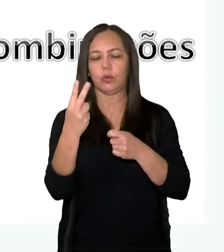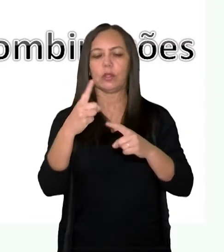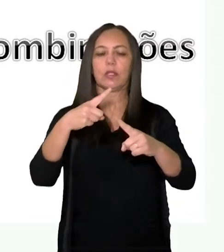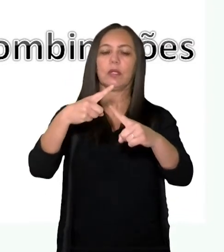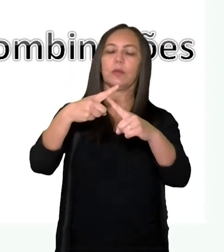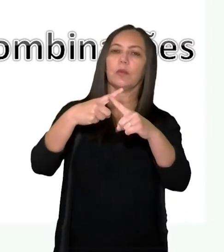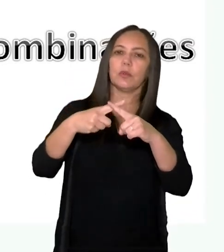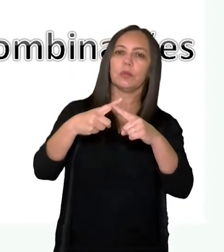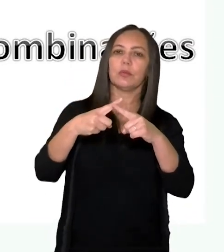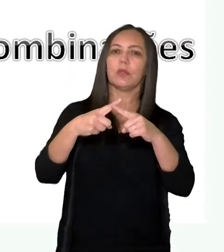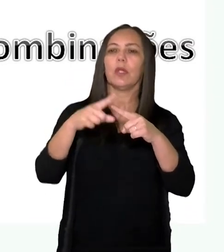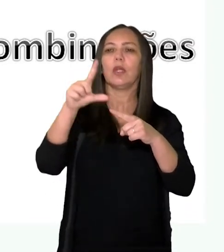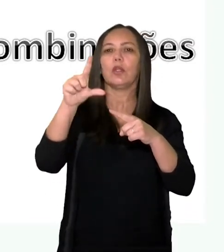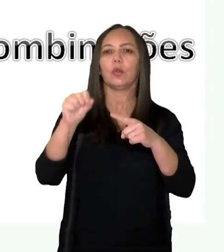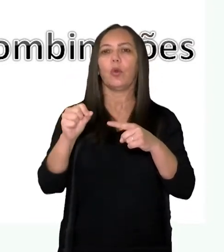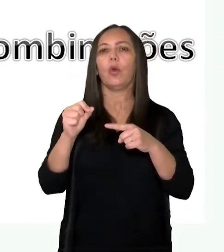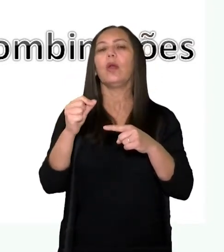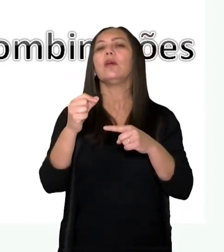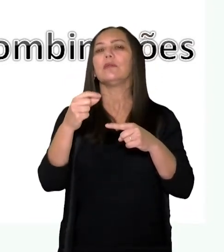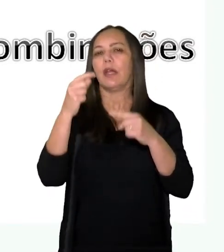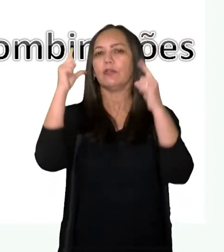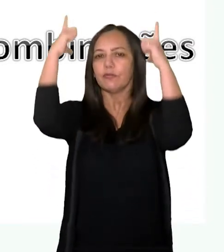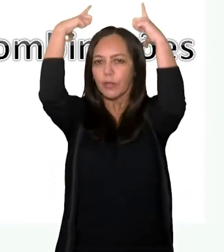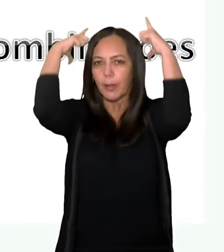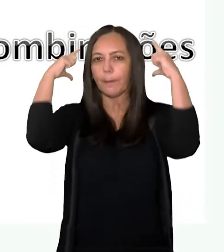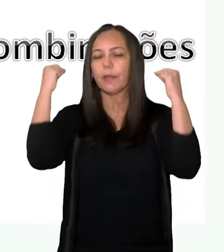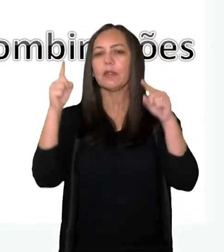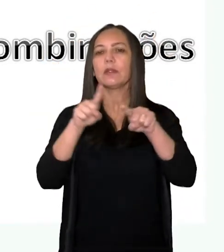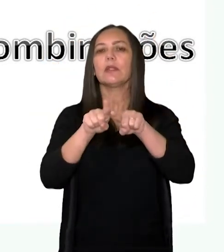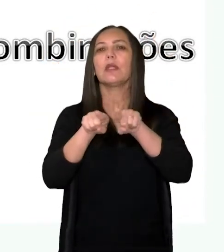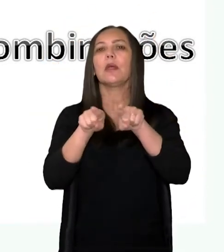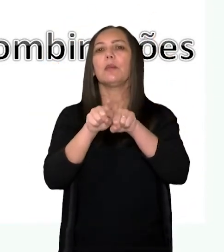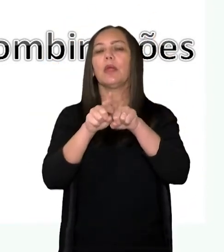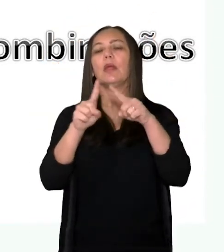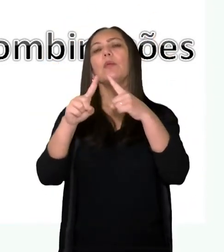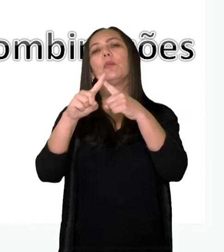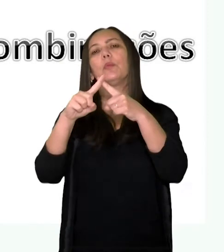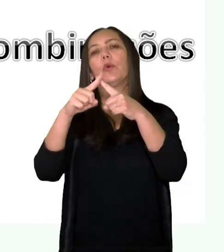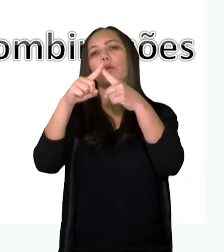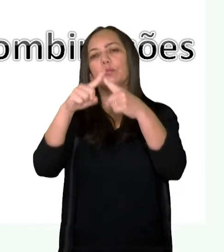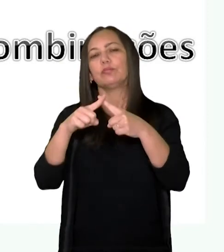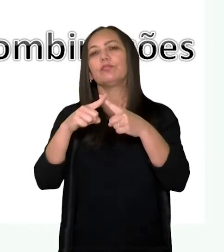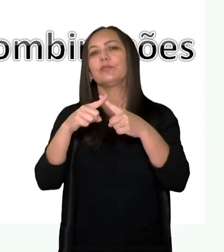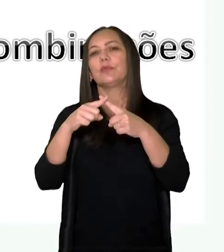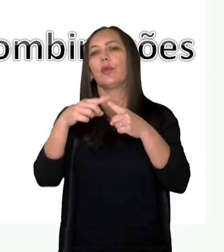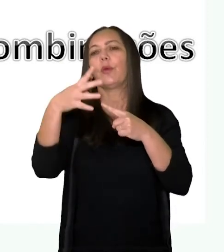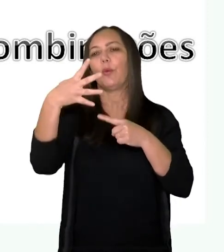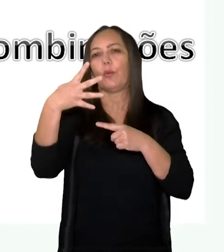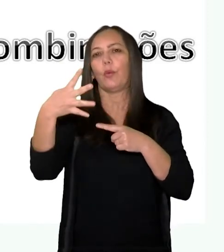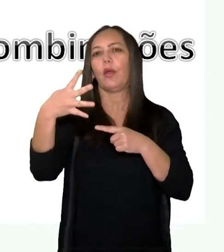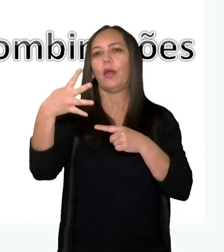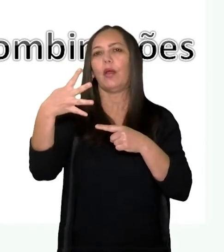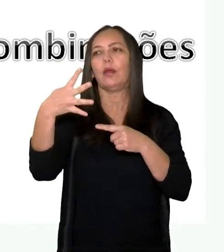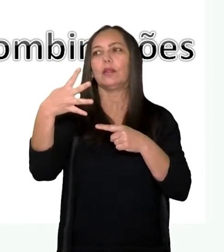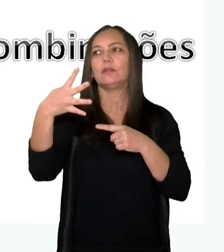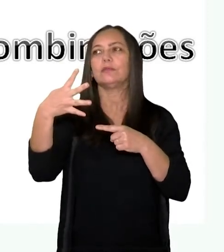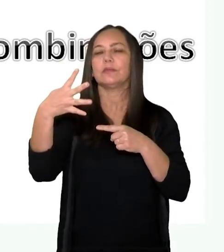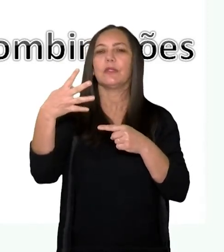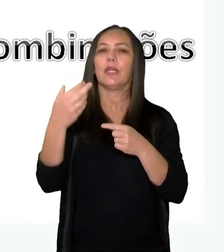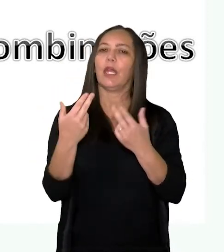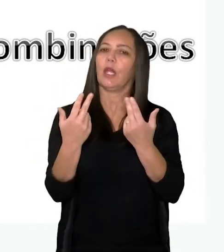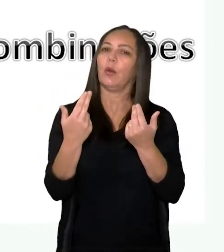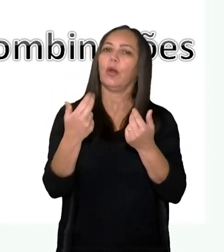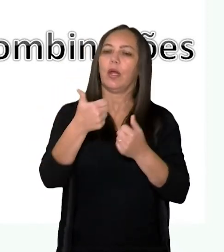multiplica candidatos a enfermeiro 2, que multiplica candidatos a nutricionista 4, que isso